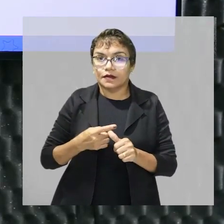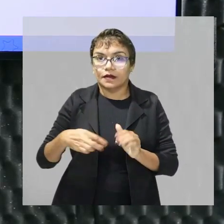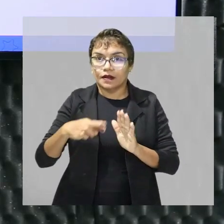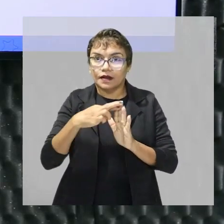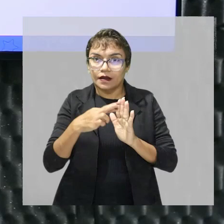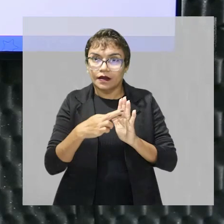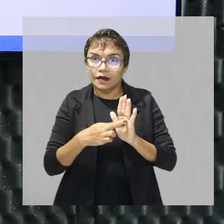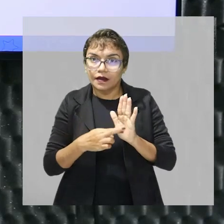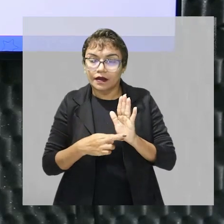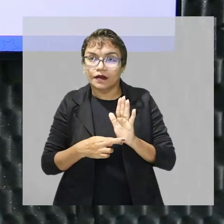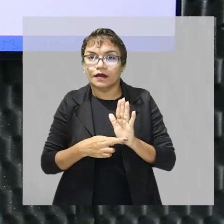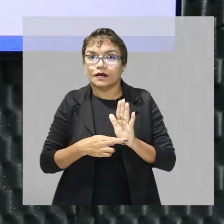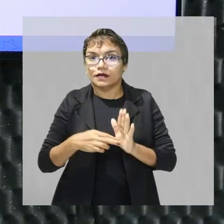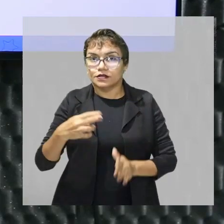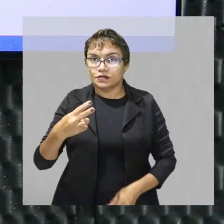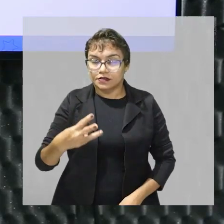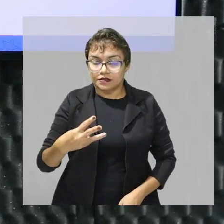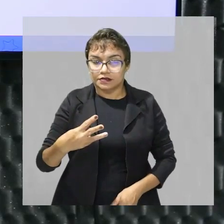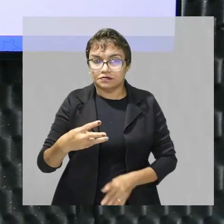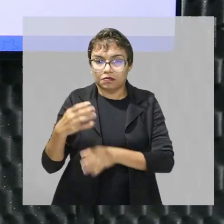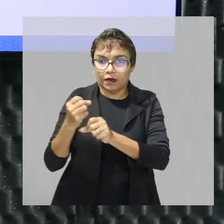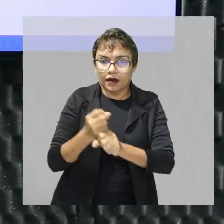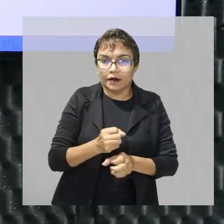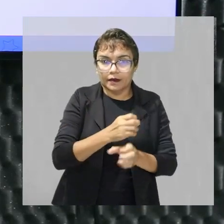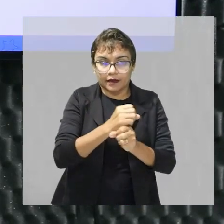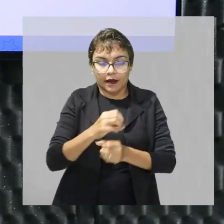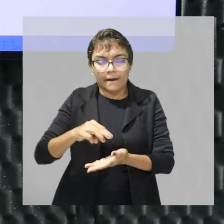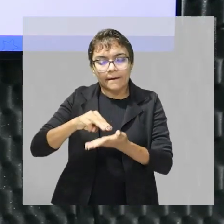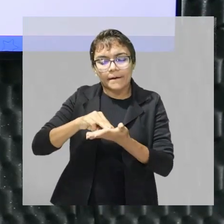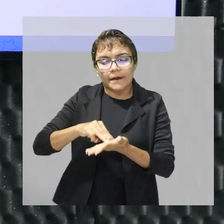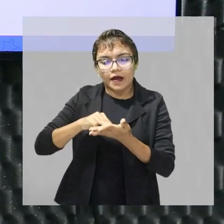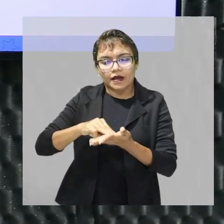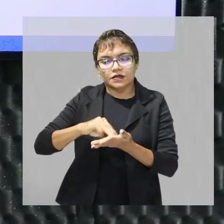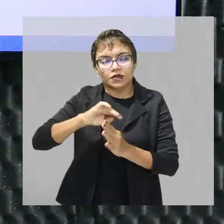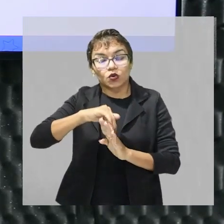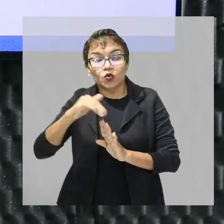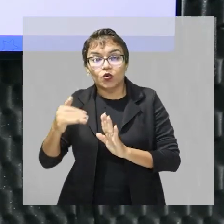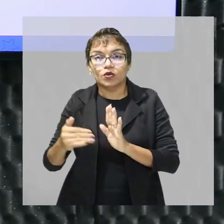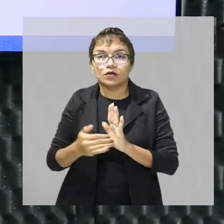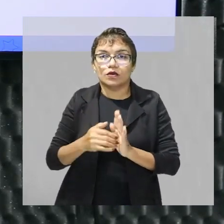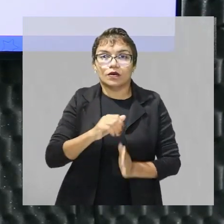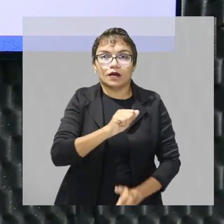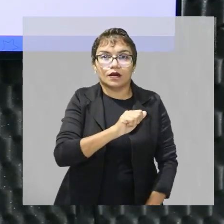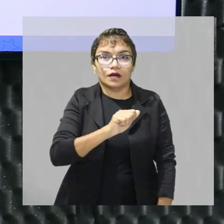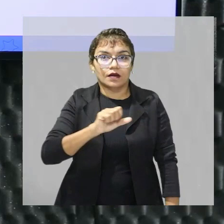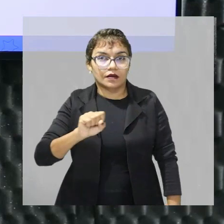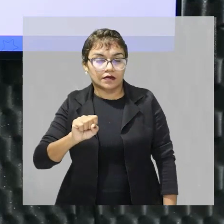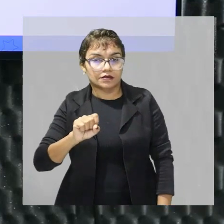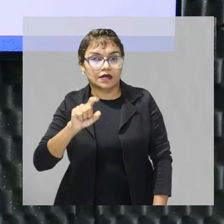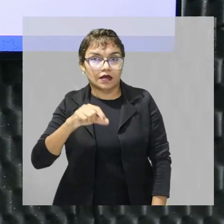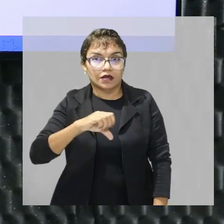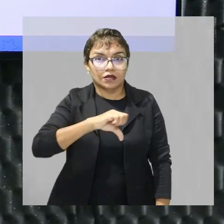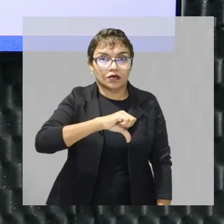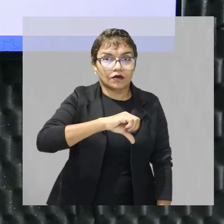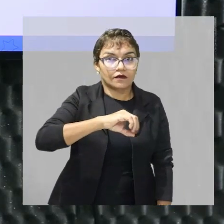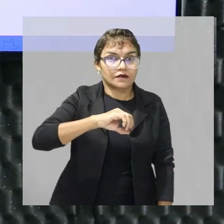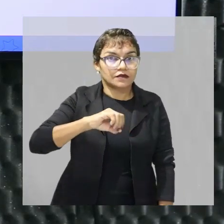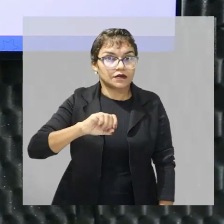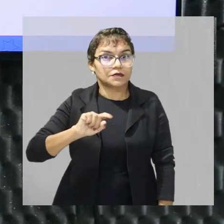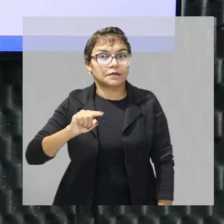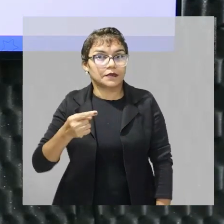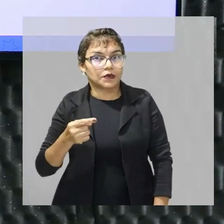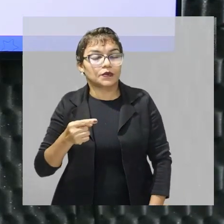vai ser estabelecida. Qual vai ser a massa total do AS? Vai ser os 900 mil